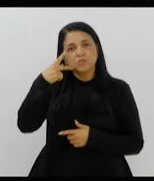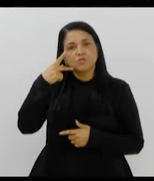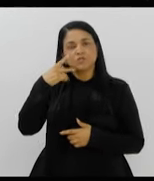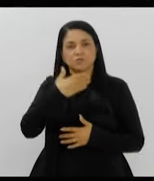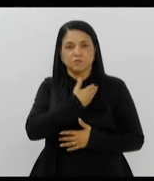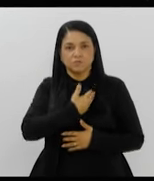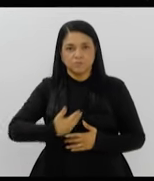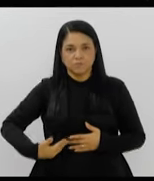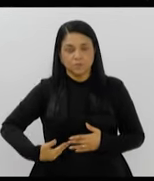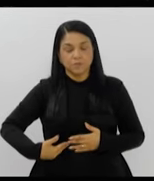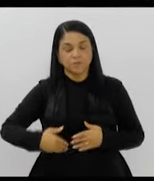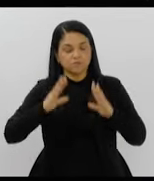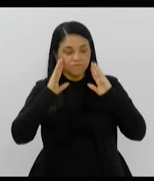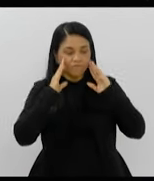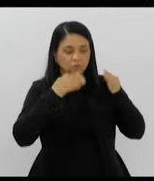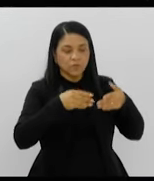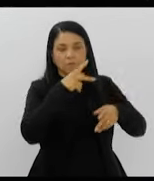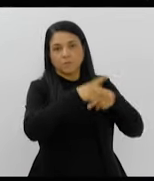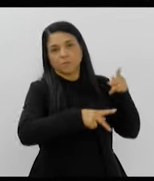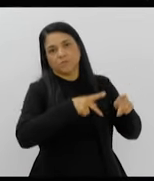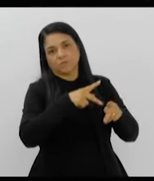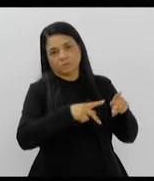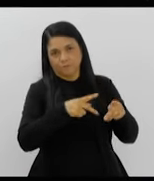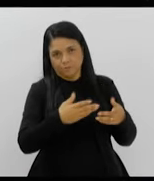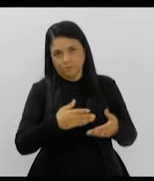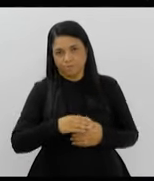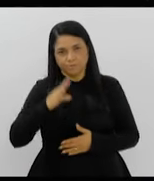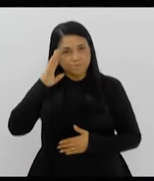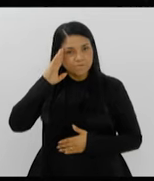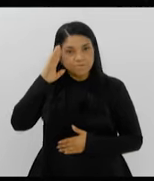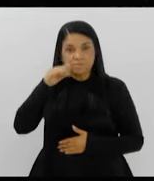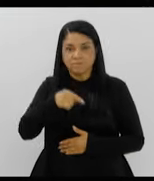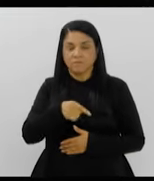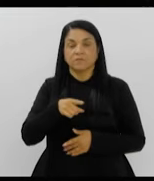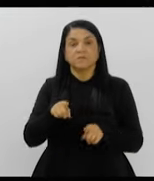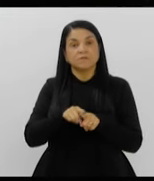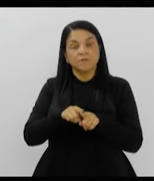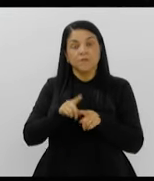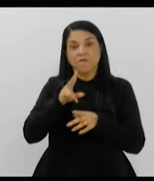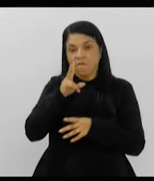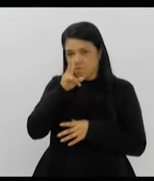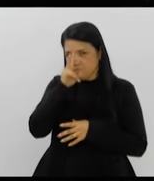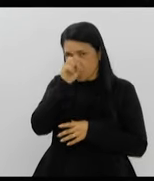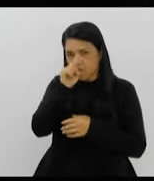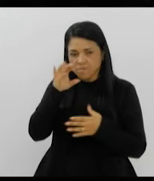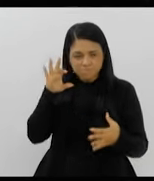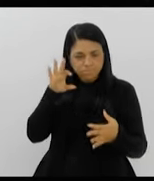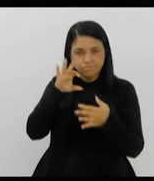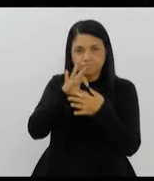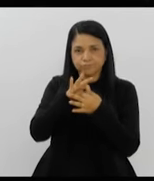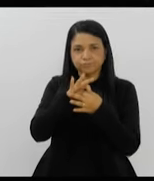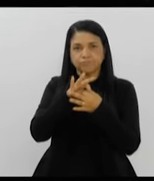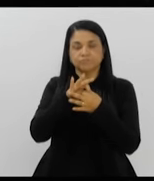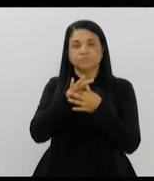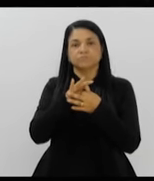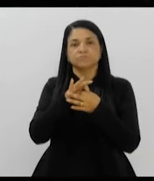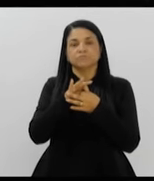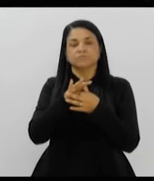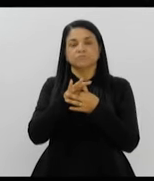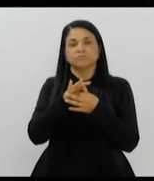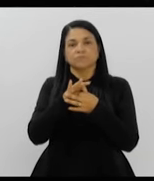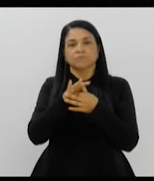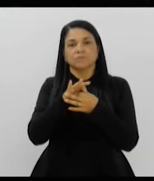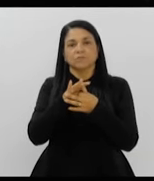para os mais necessitados. E também para fortalecer o Instituto